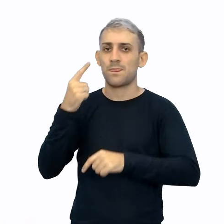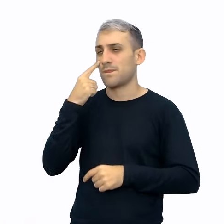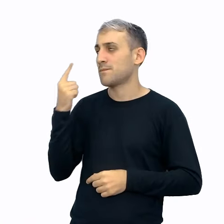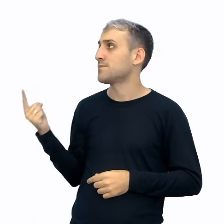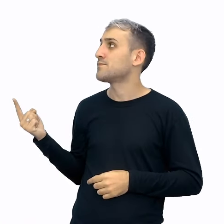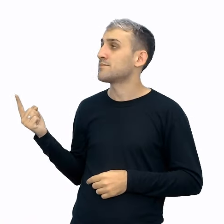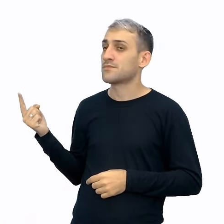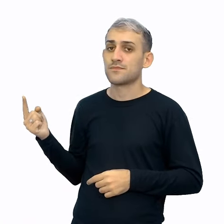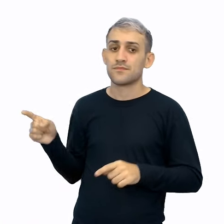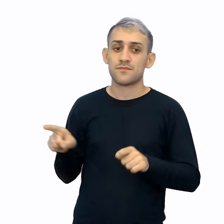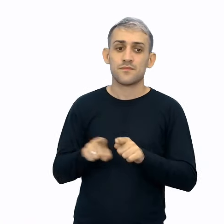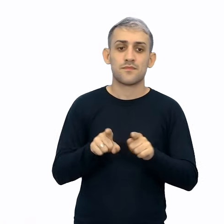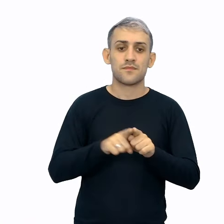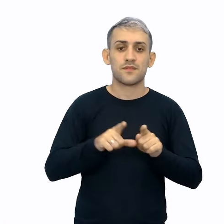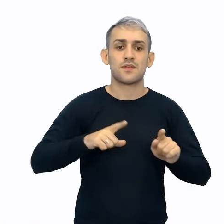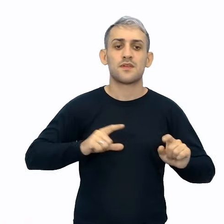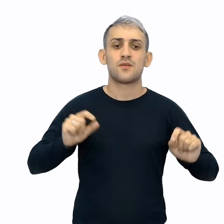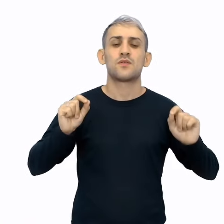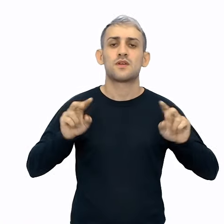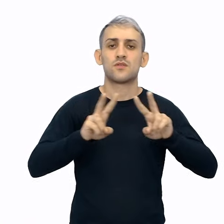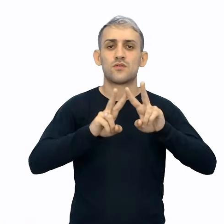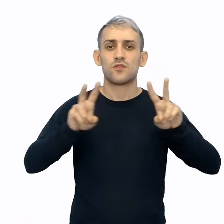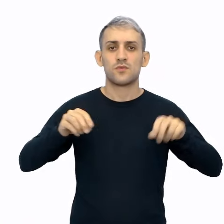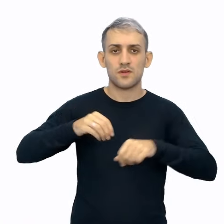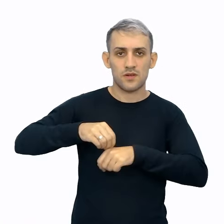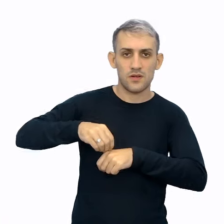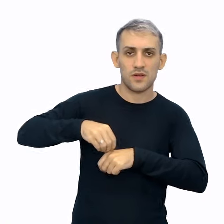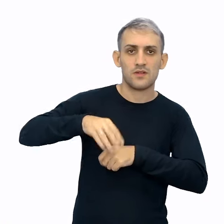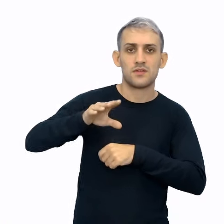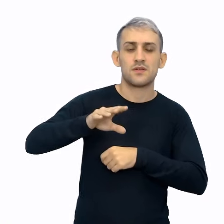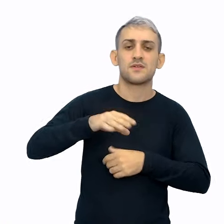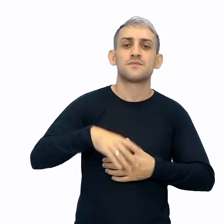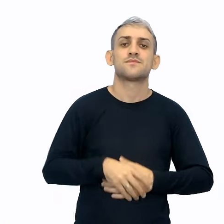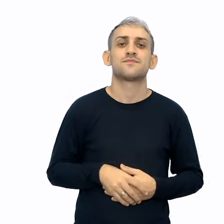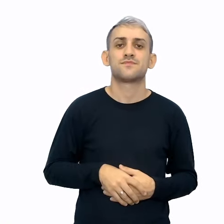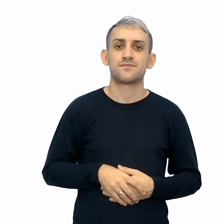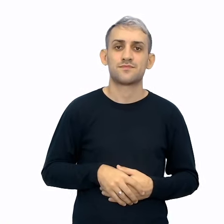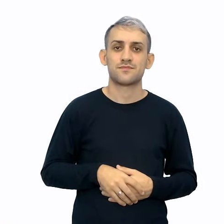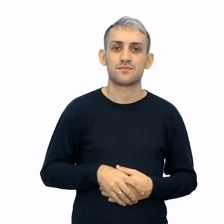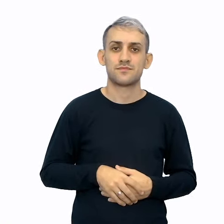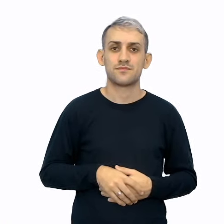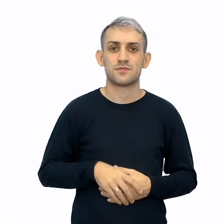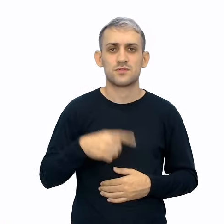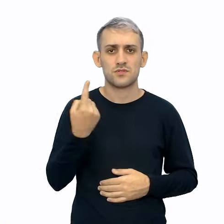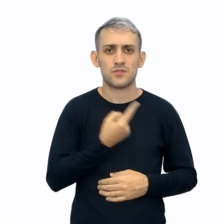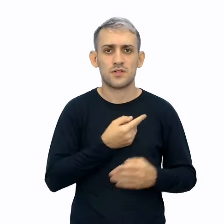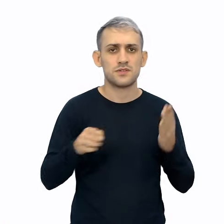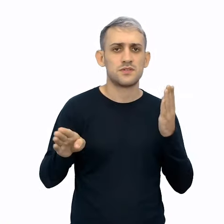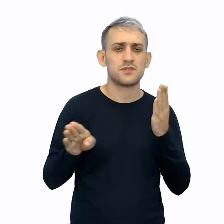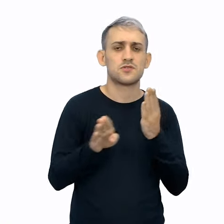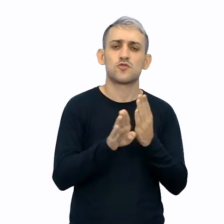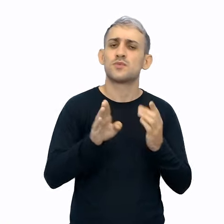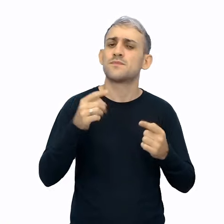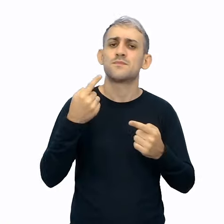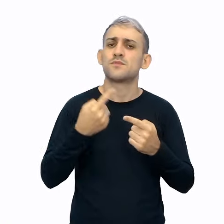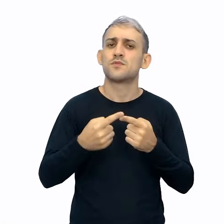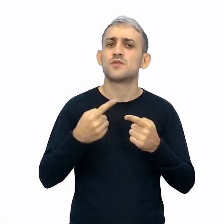dando aí continuidade a essas sugestões do desdobramento identificar aí as razões